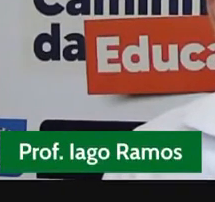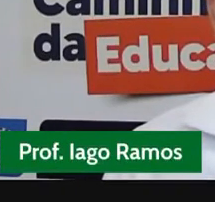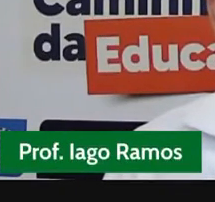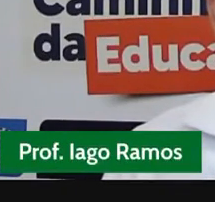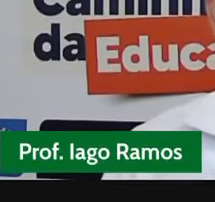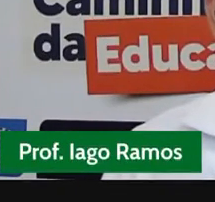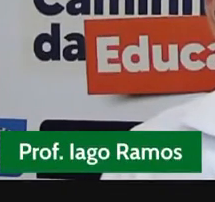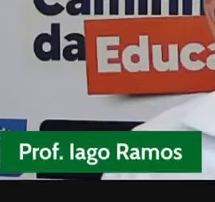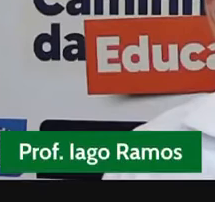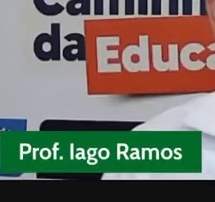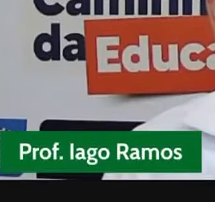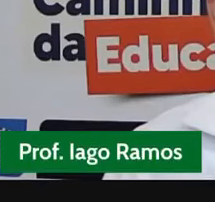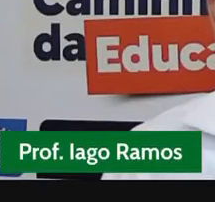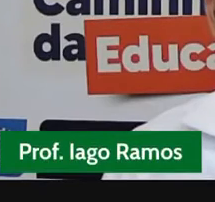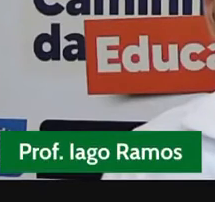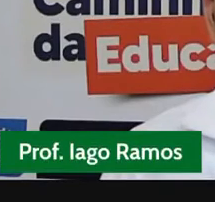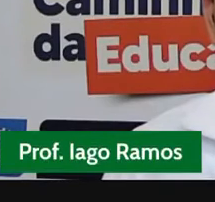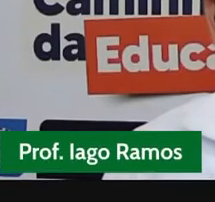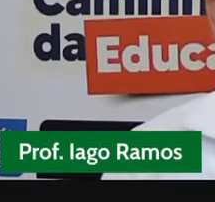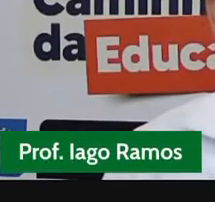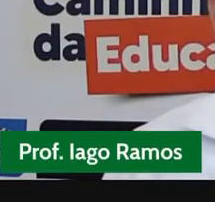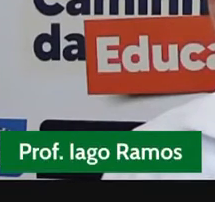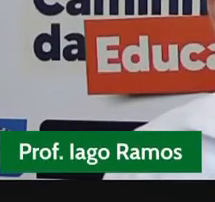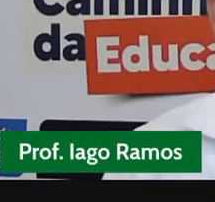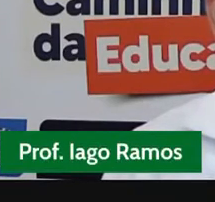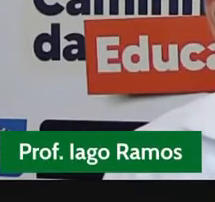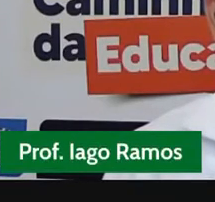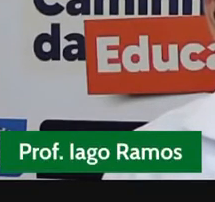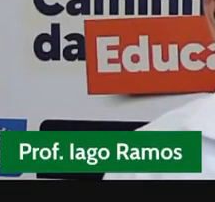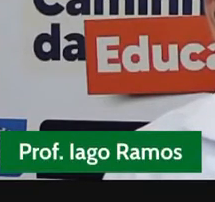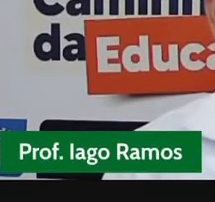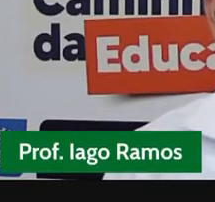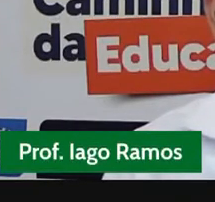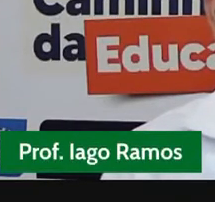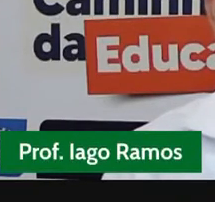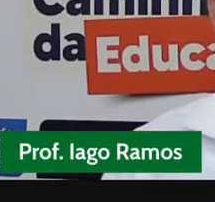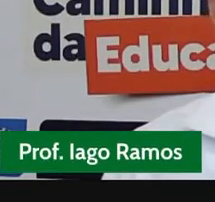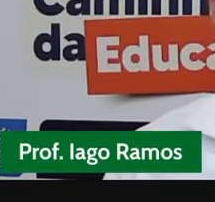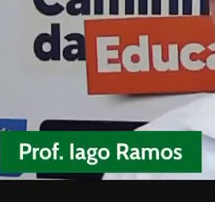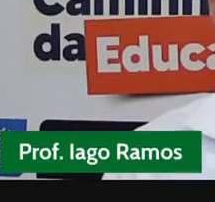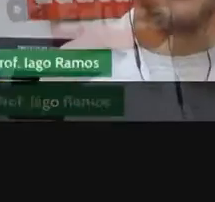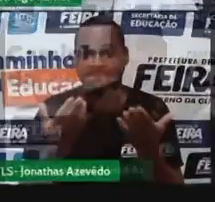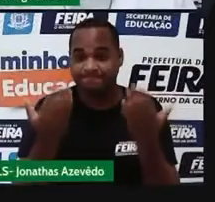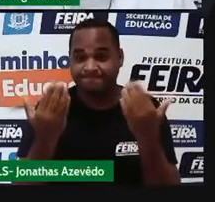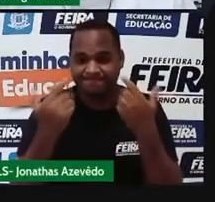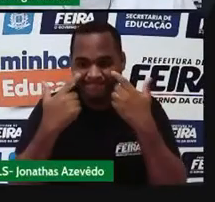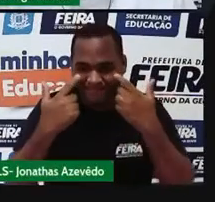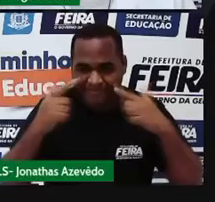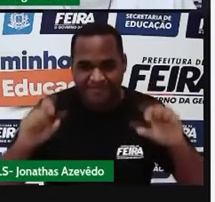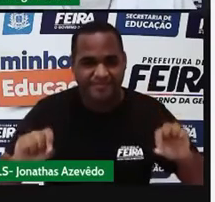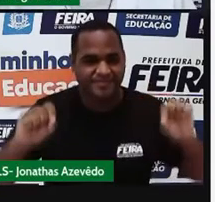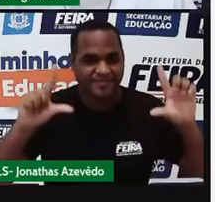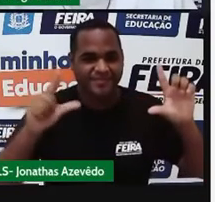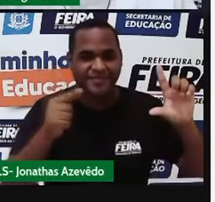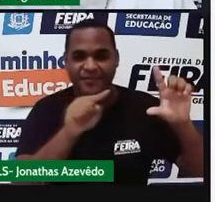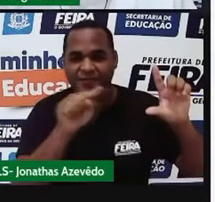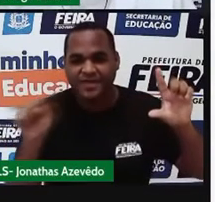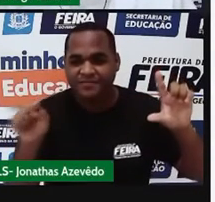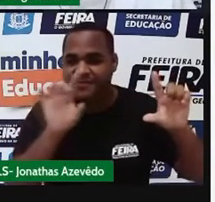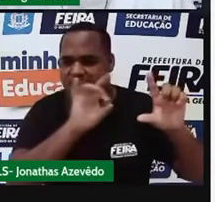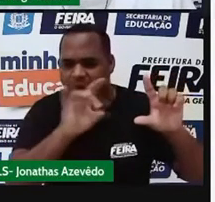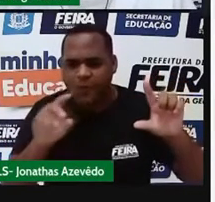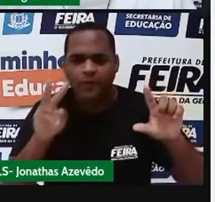a fazer a nossa aula de agora tá bom então já já vai aparecer aí para você